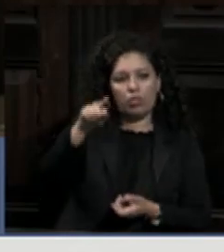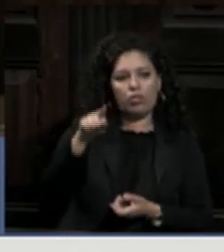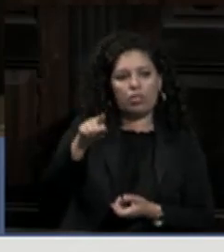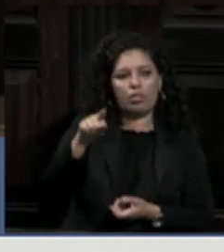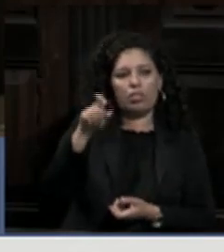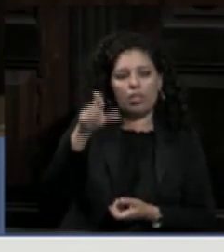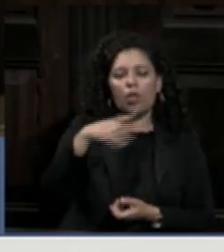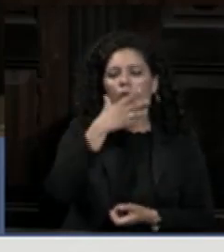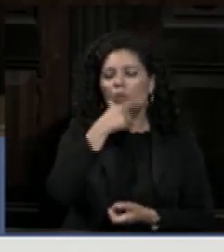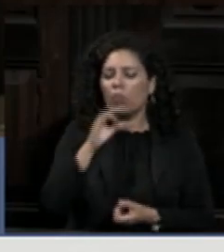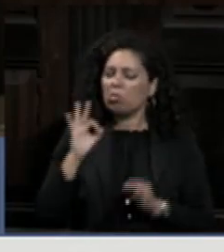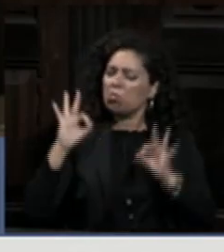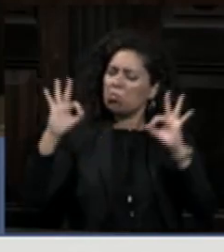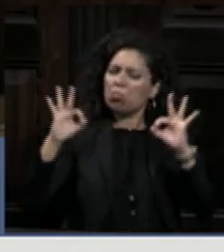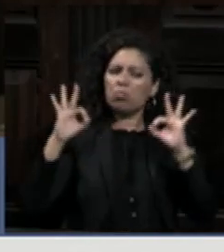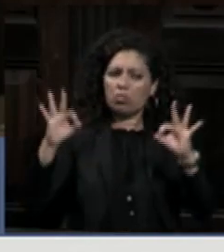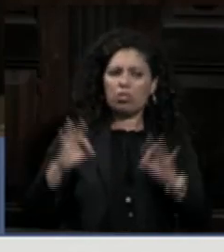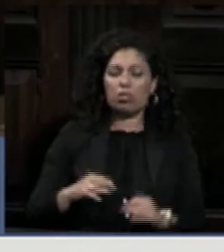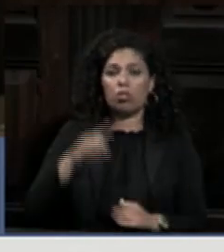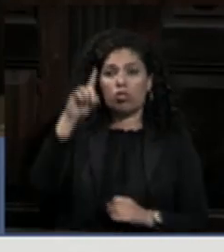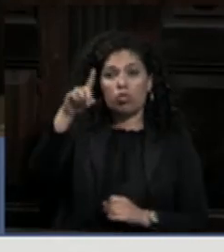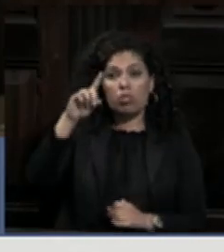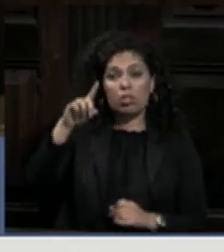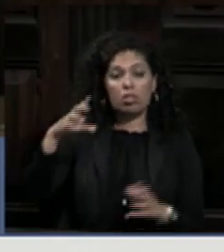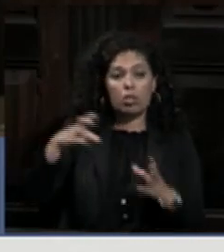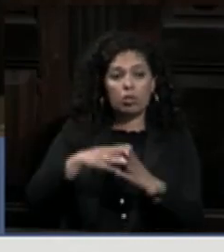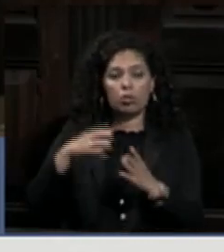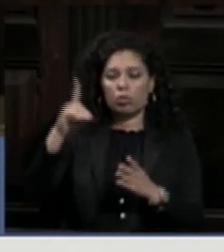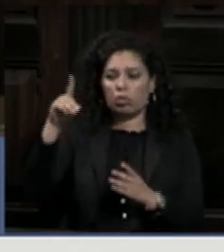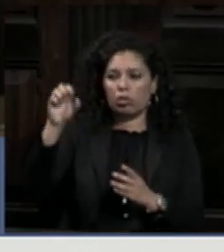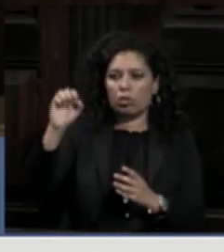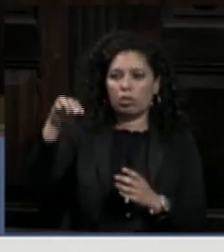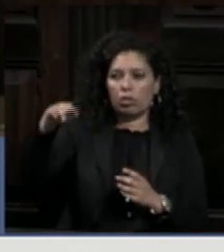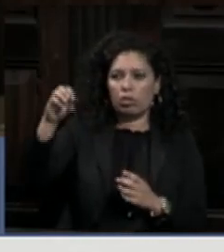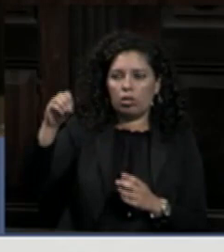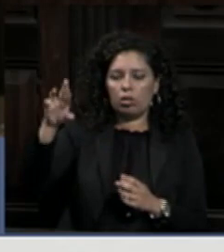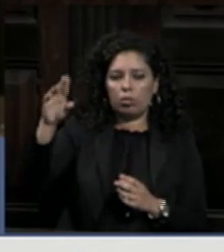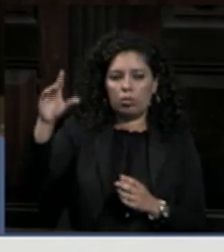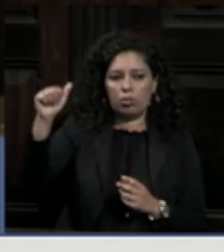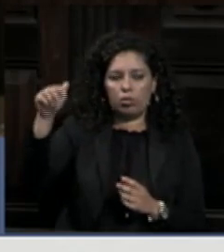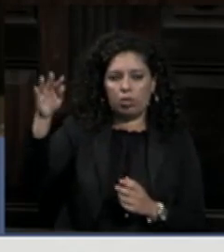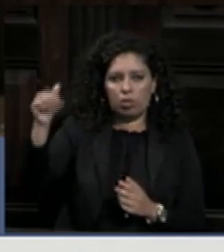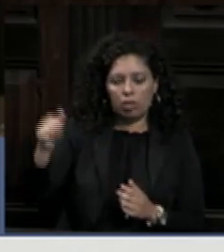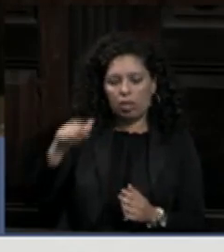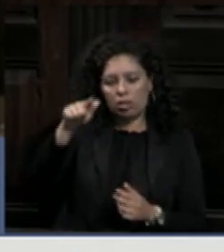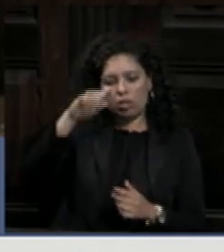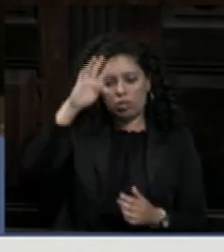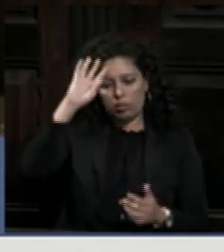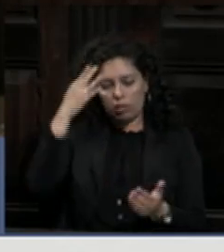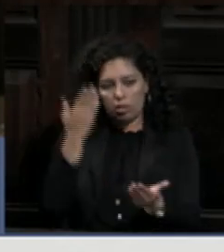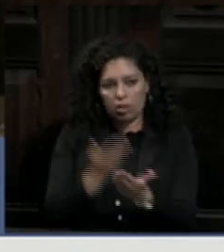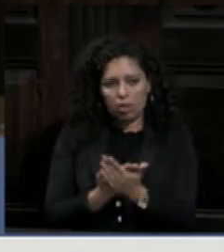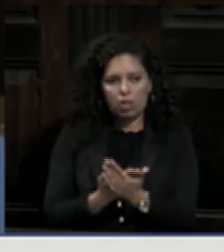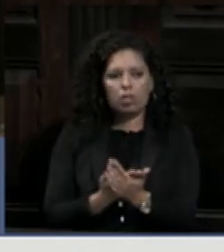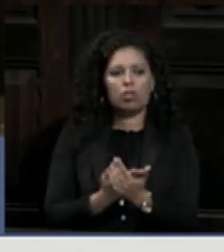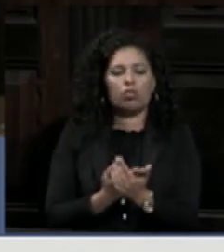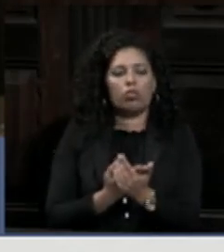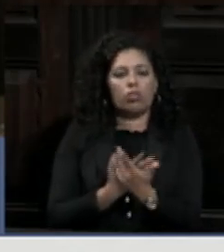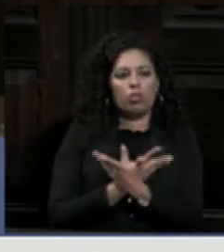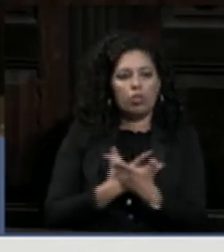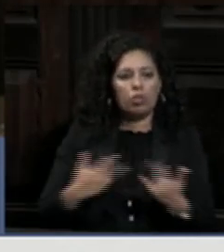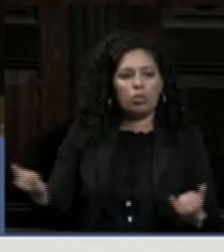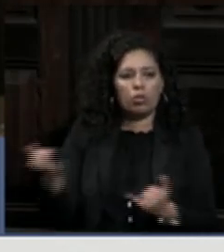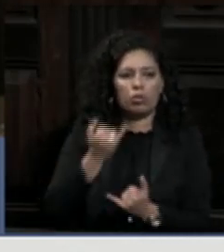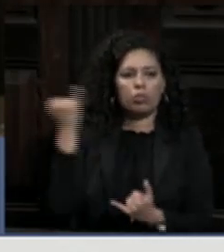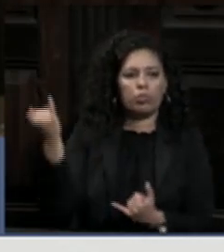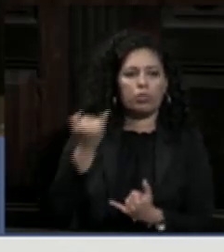um democrata e como democrata respeita a pluralidade de opiniões de entendimentos e como democrata aí eu